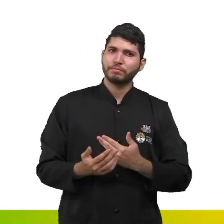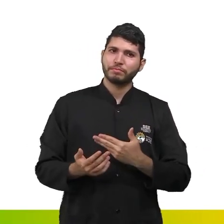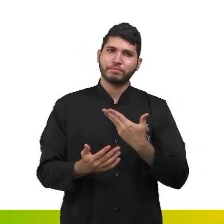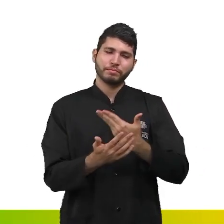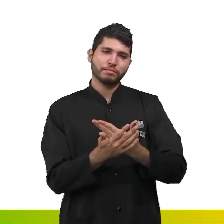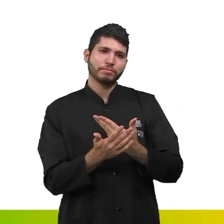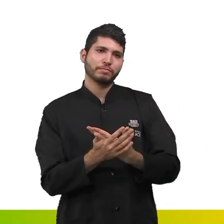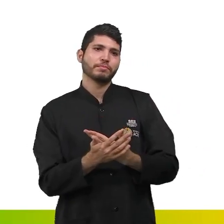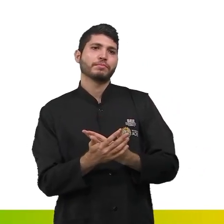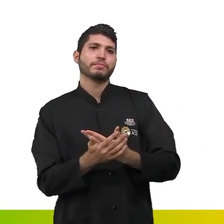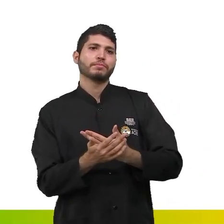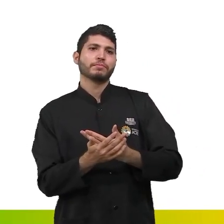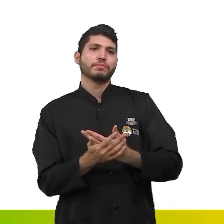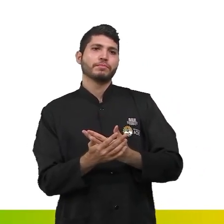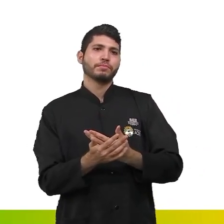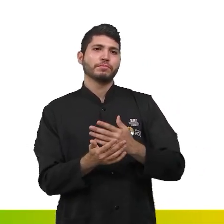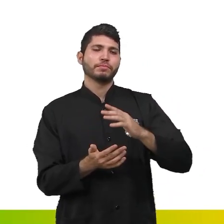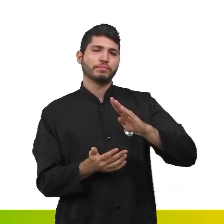sala.